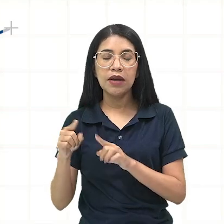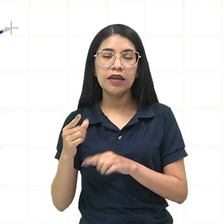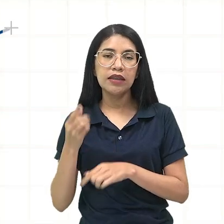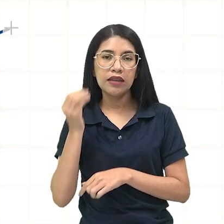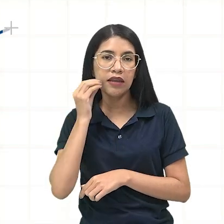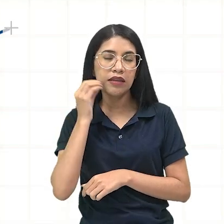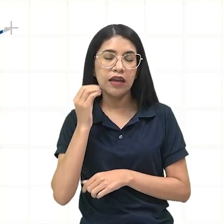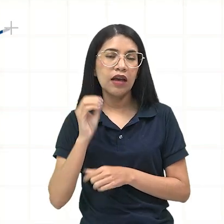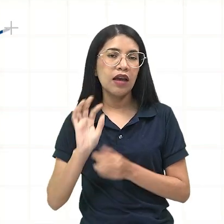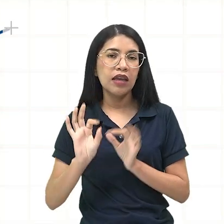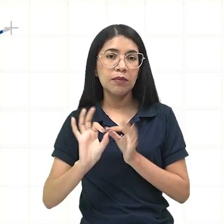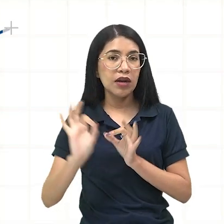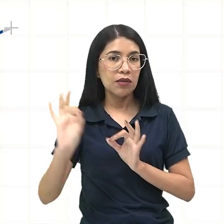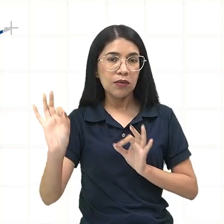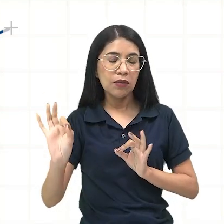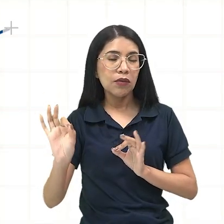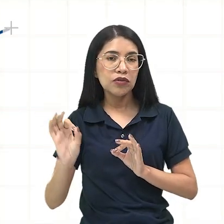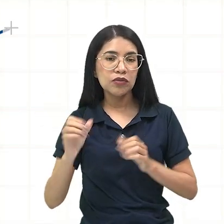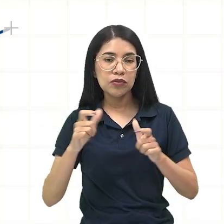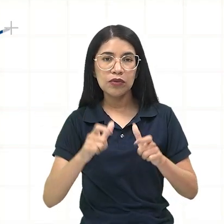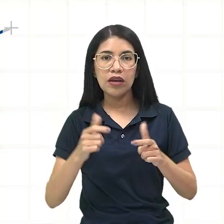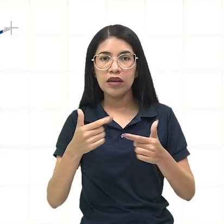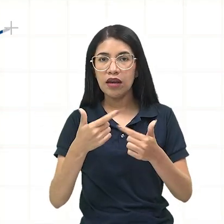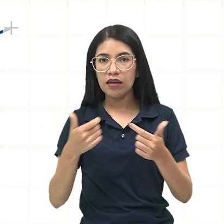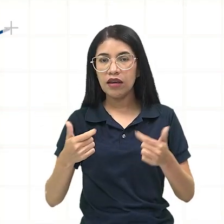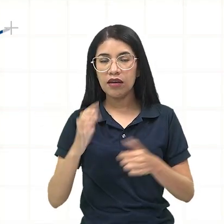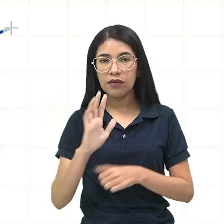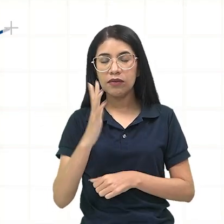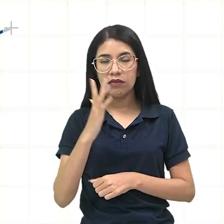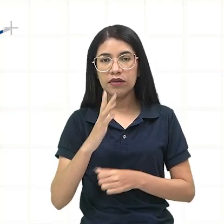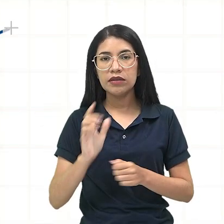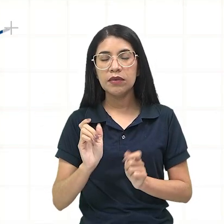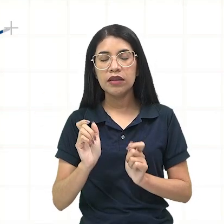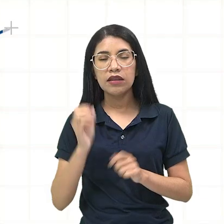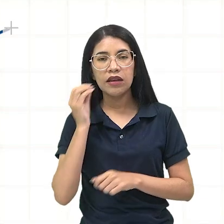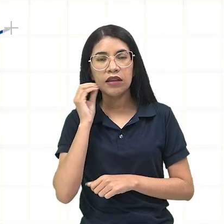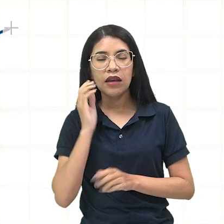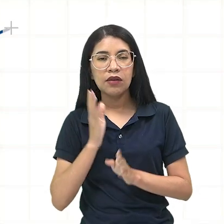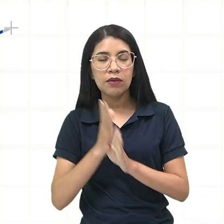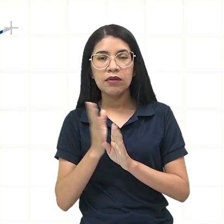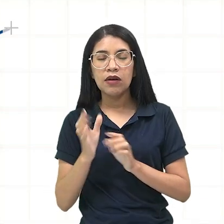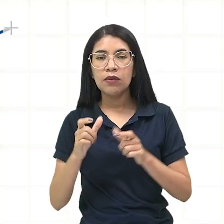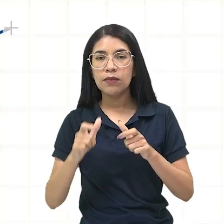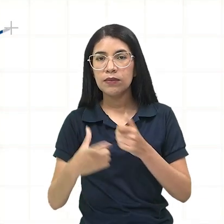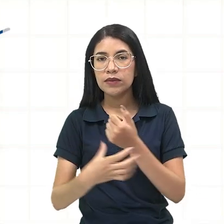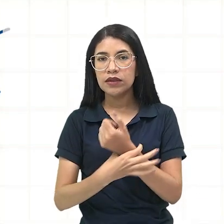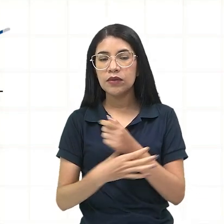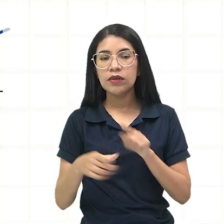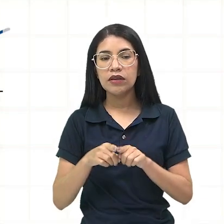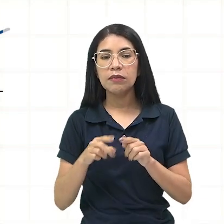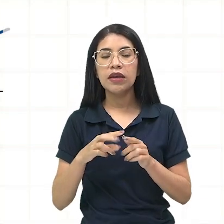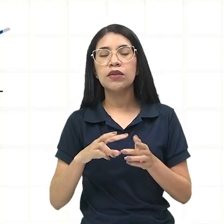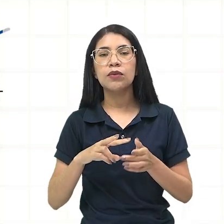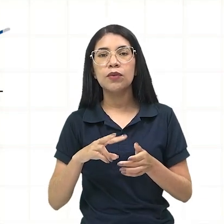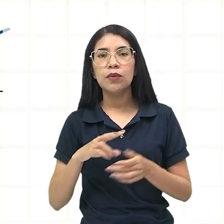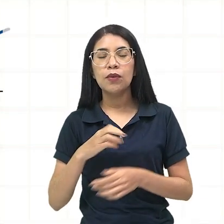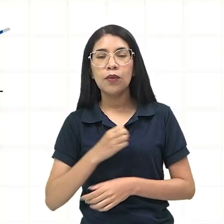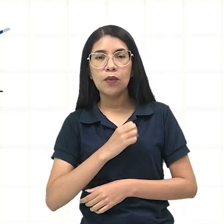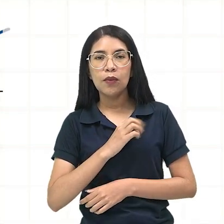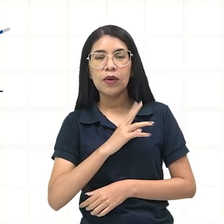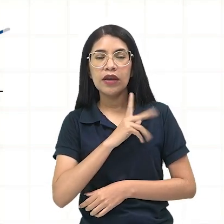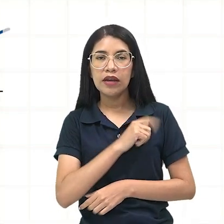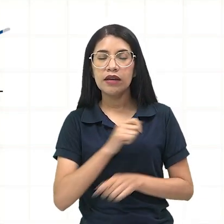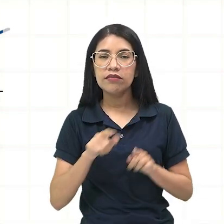para um lugar mais afastado, para um lugar onde seja mais seguro. Enfim, estão tentando buscar ali. No Iraque a mesma coisa e no Sudão do